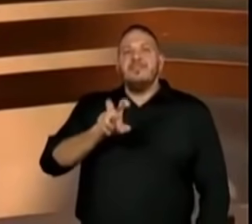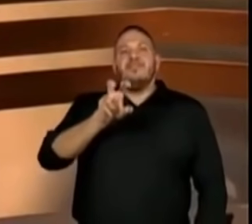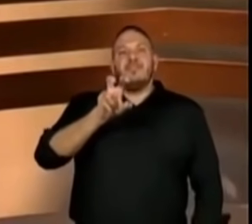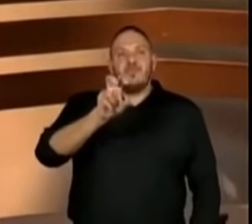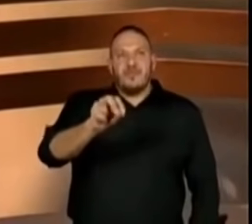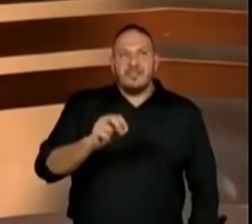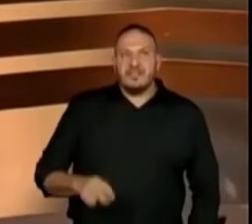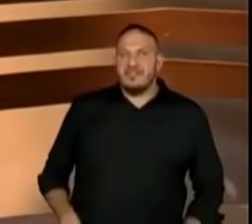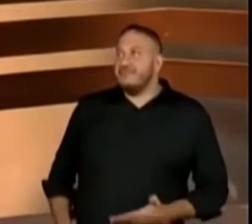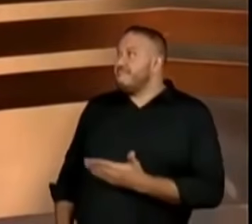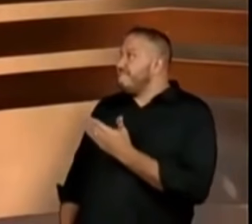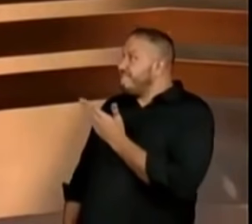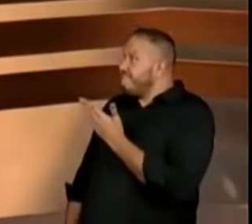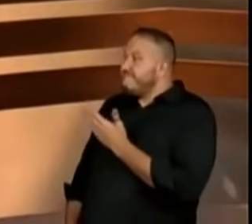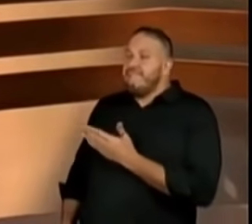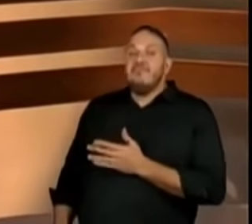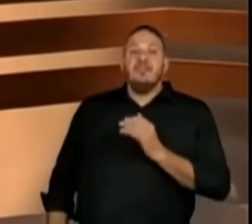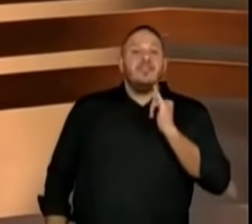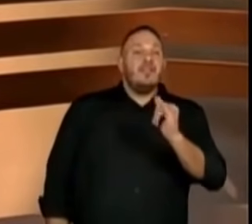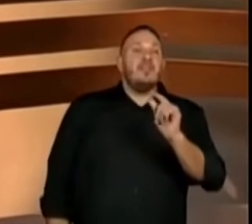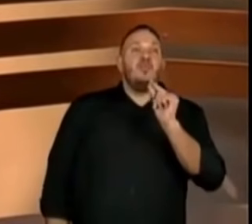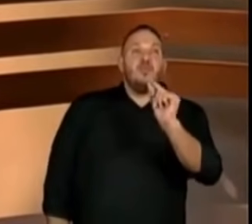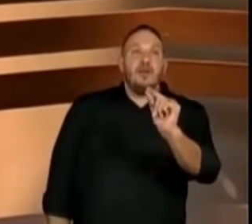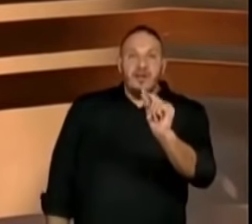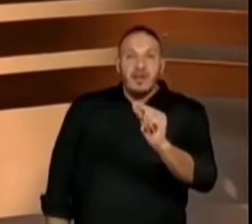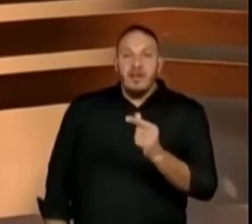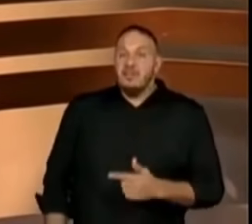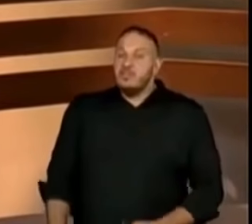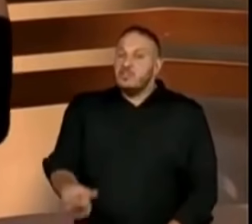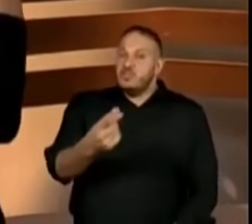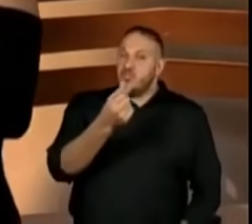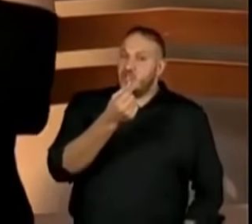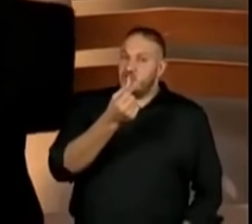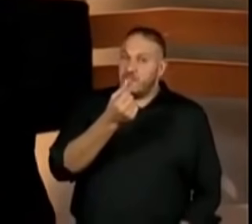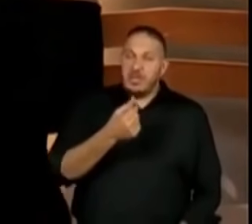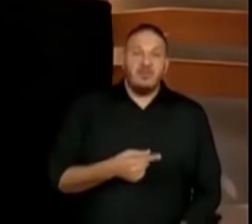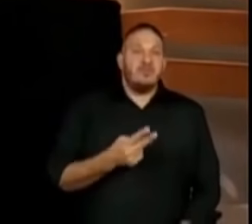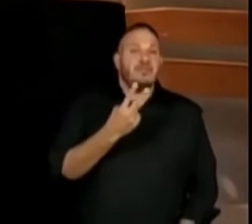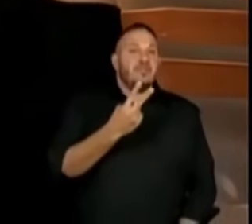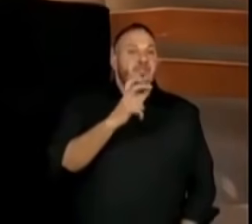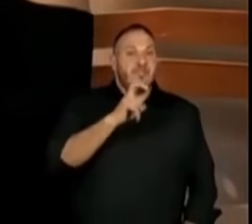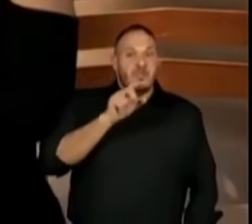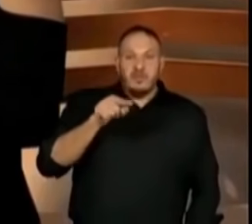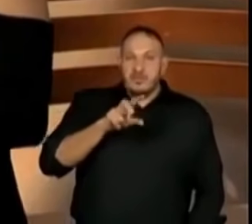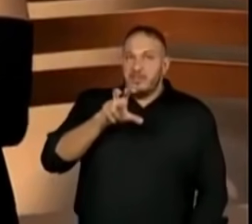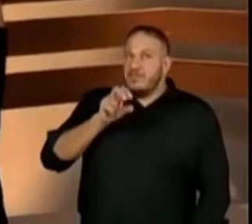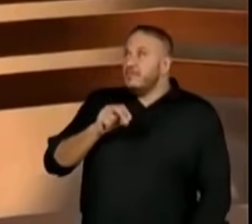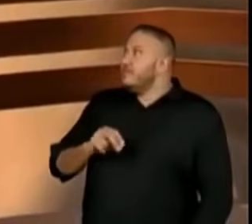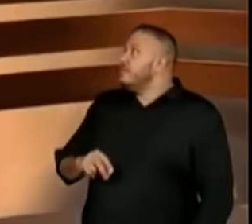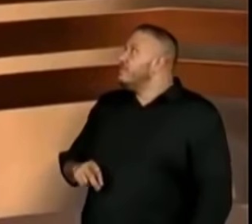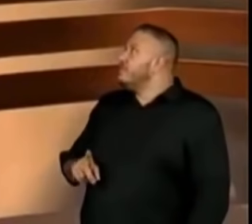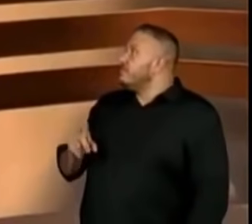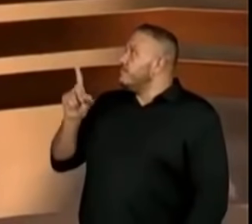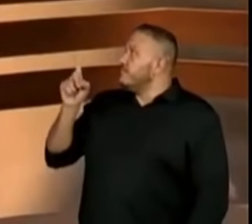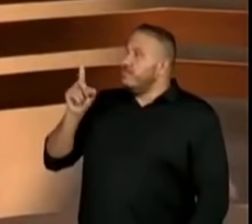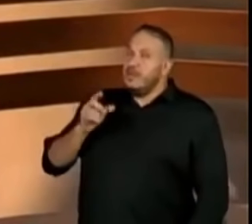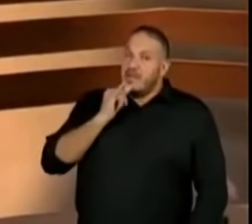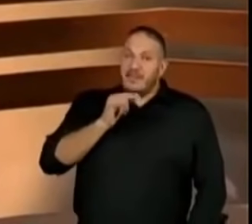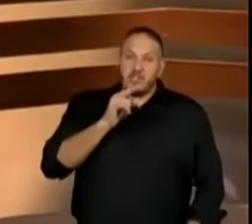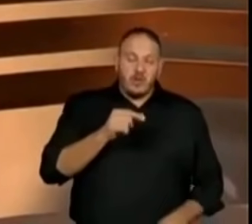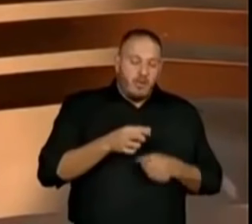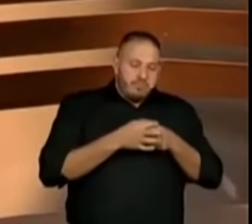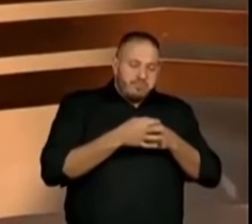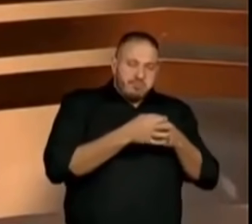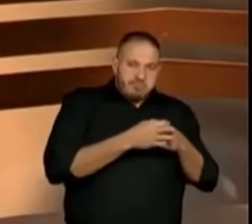52,50. E estou falando de dinheiro, ok? Só que aqui é só das